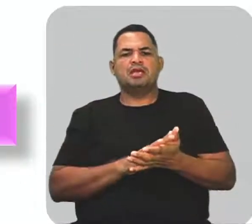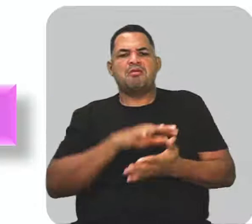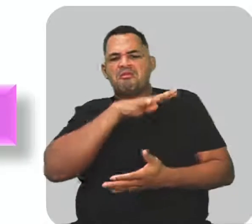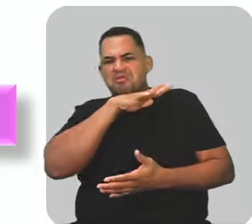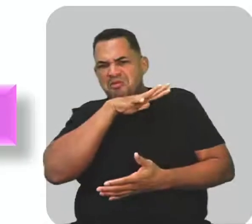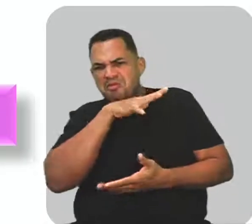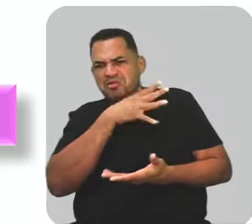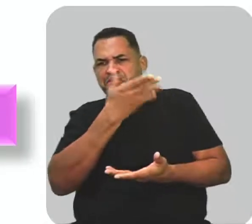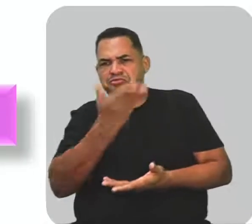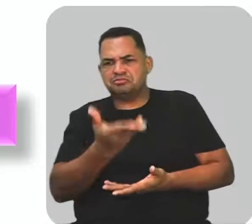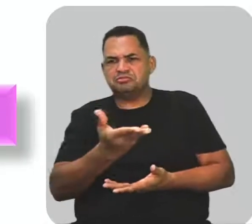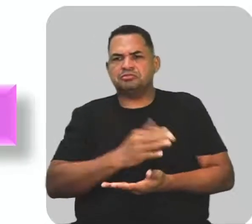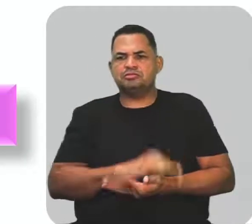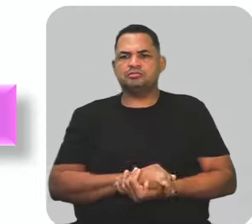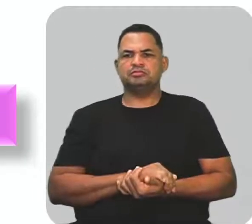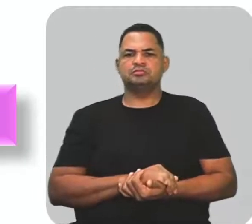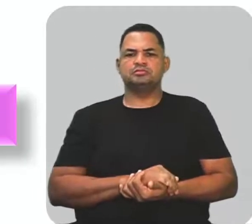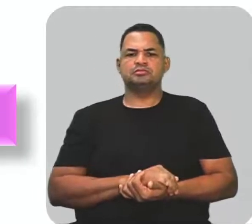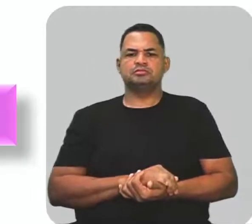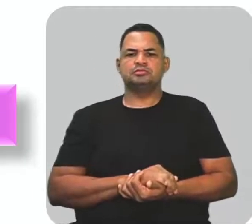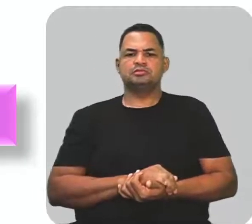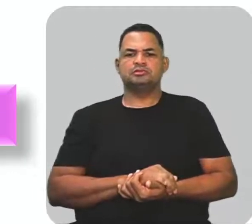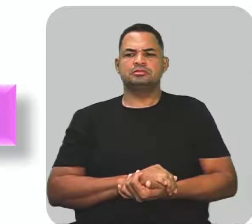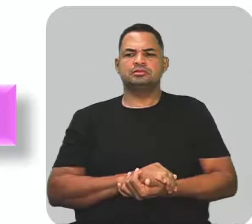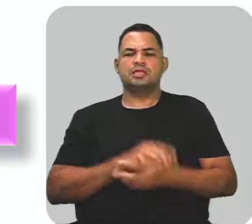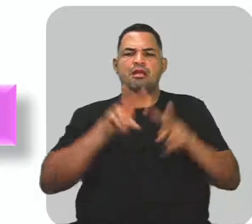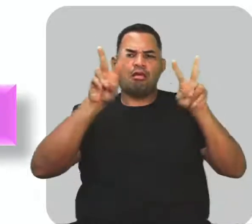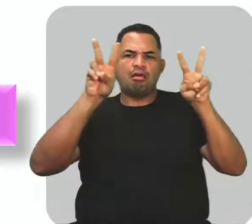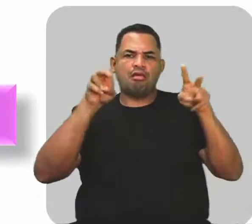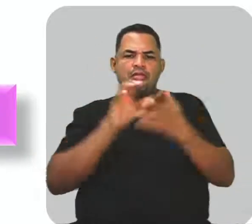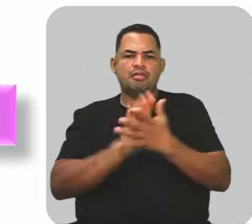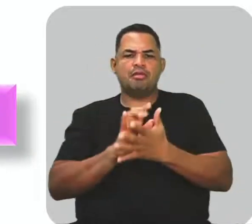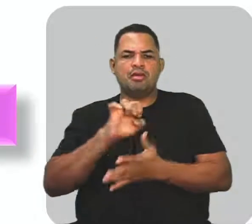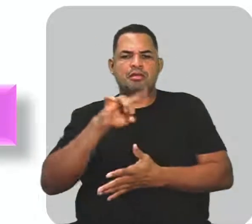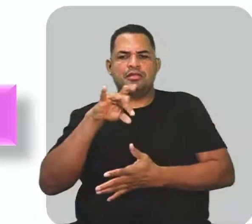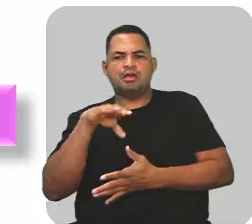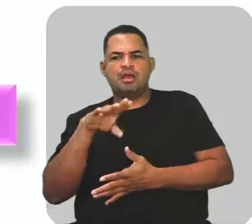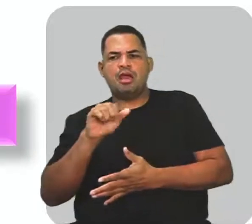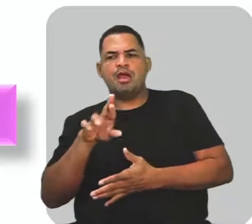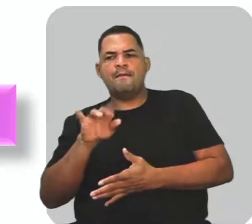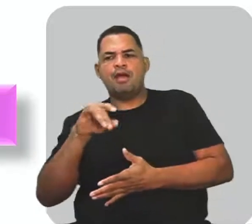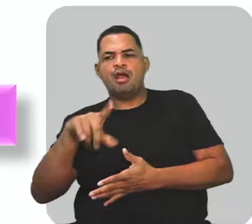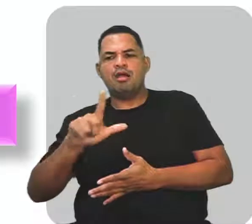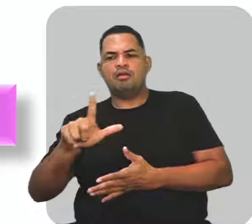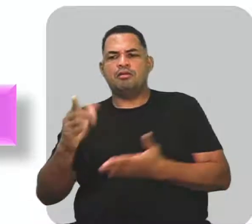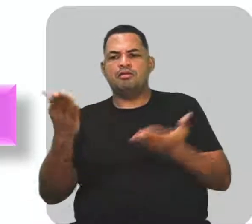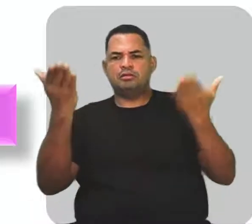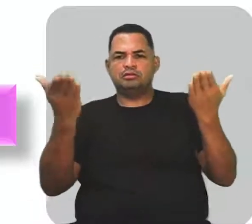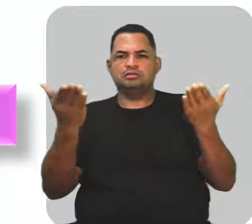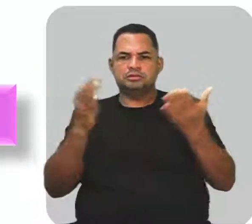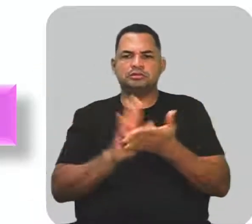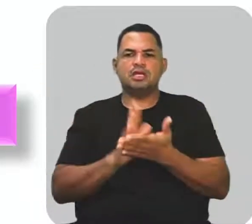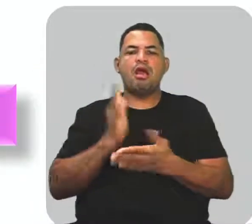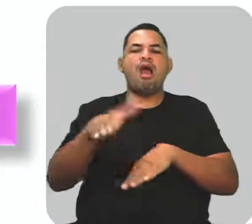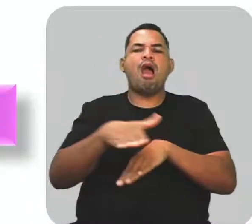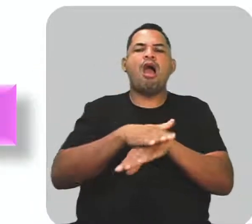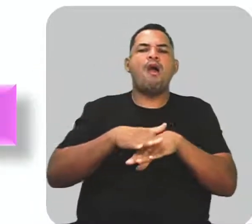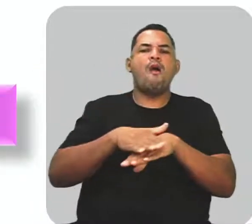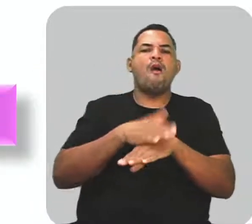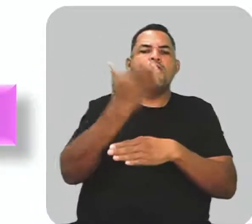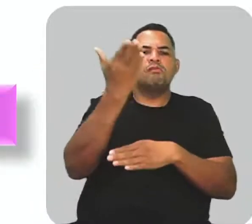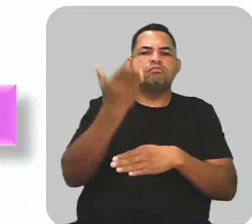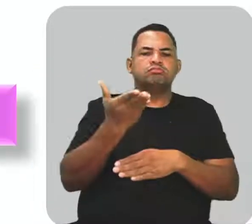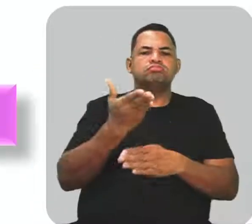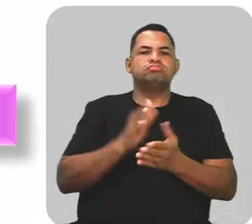e desonroso, né? Texto aí de Andréia Ramal. E a gente já conversa com você aqui